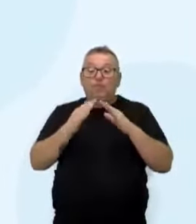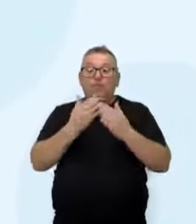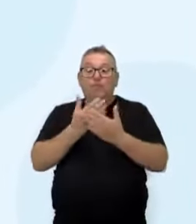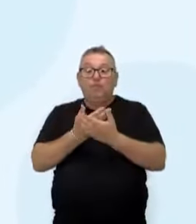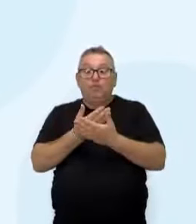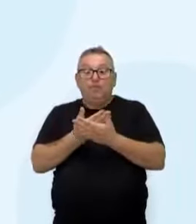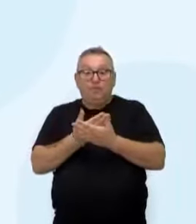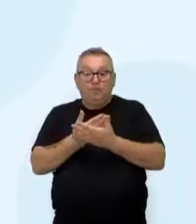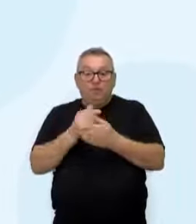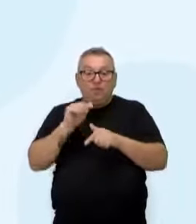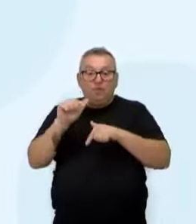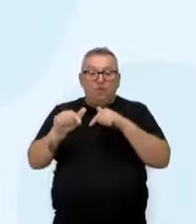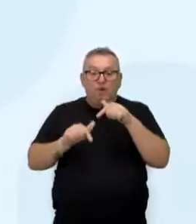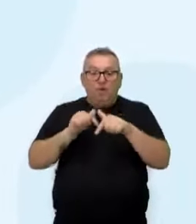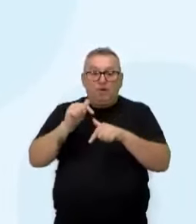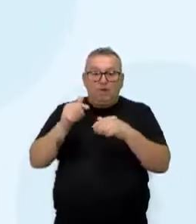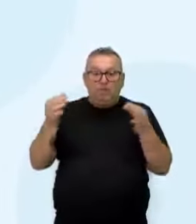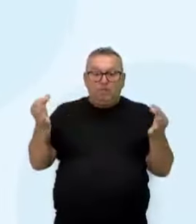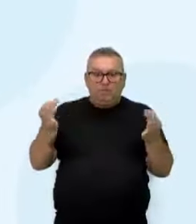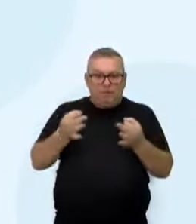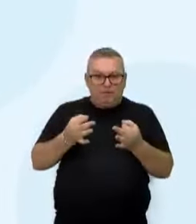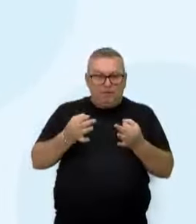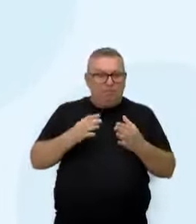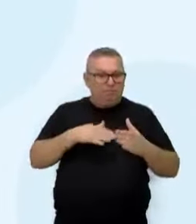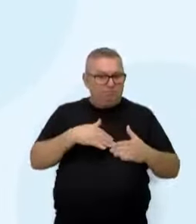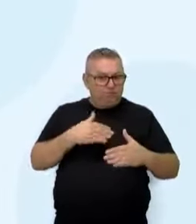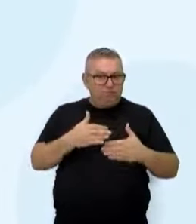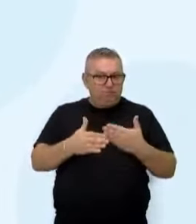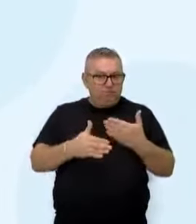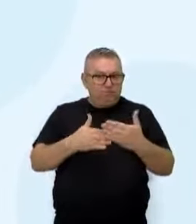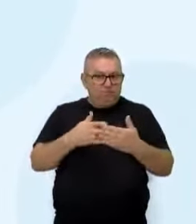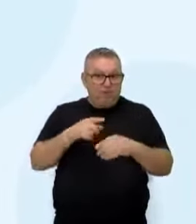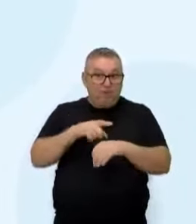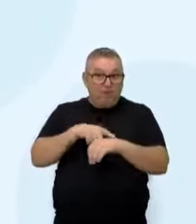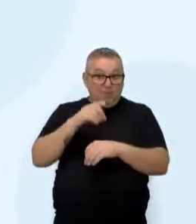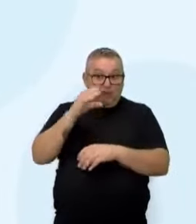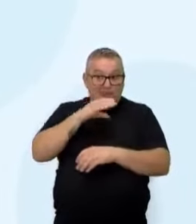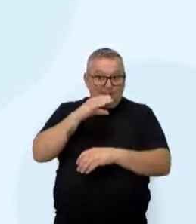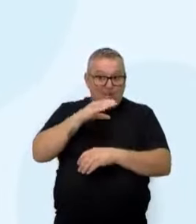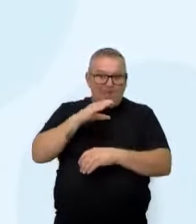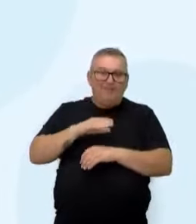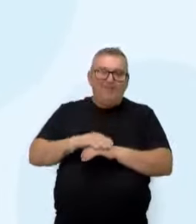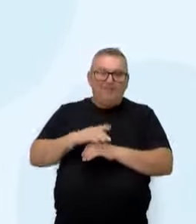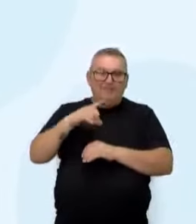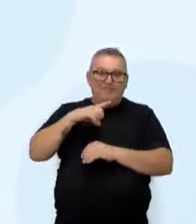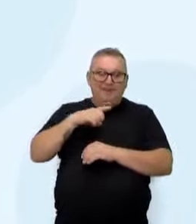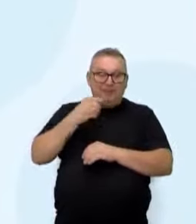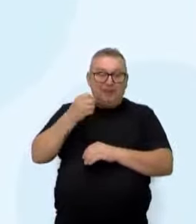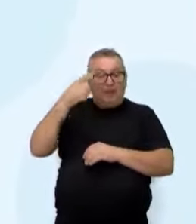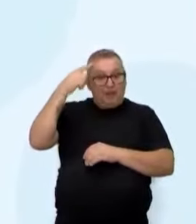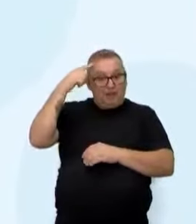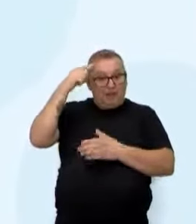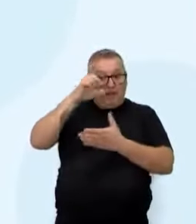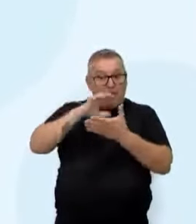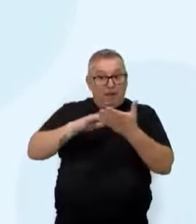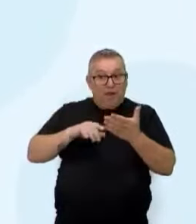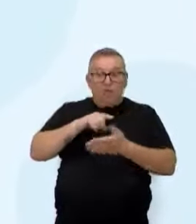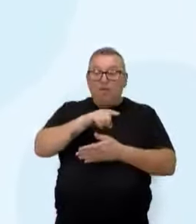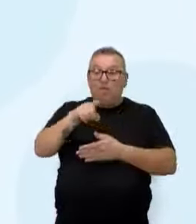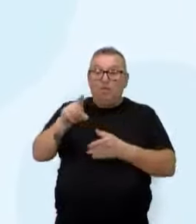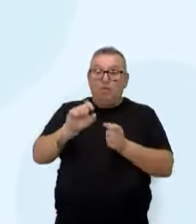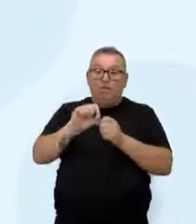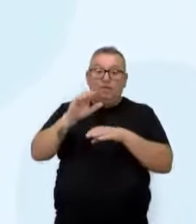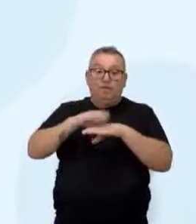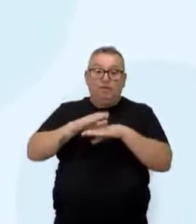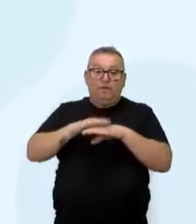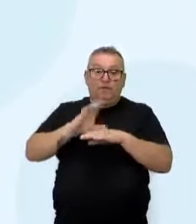que seja num trabalho de homologia de processos aí. Como o nosso tempo é rápido, a gente traz a ideia da atividade, mas que vocês possam